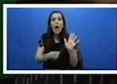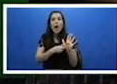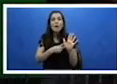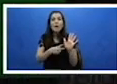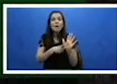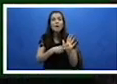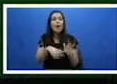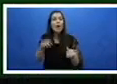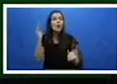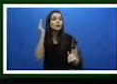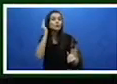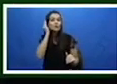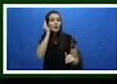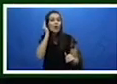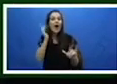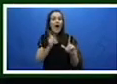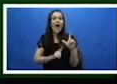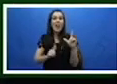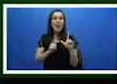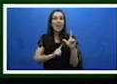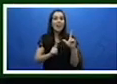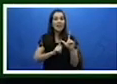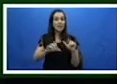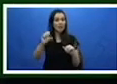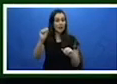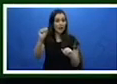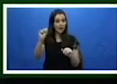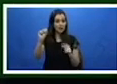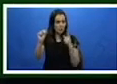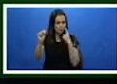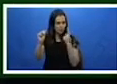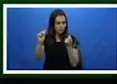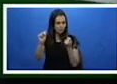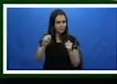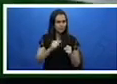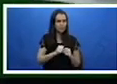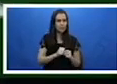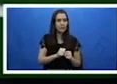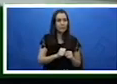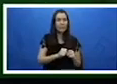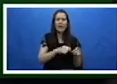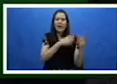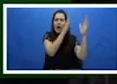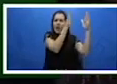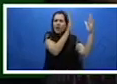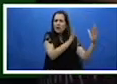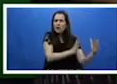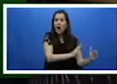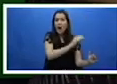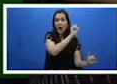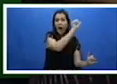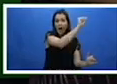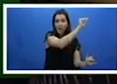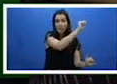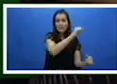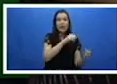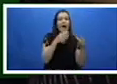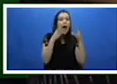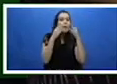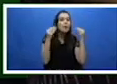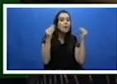som da letra S. Vamos ler juntos? Lista A, raposa.